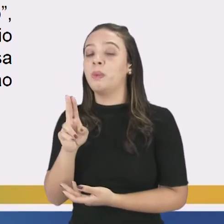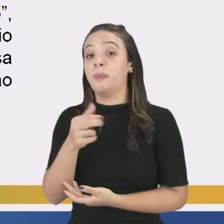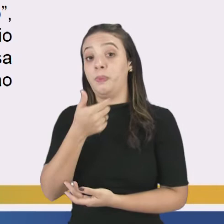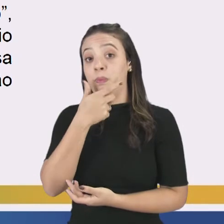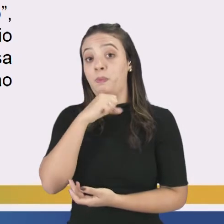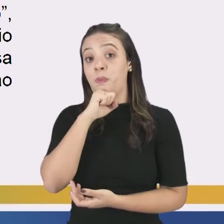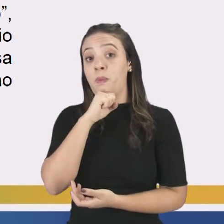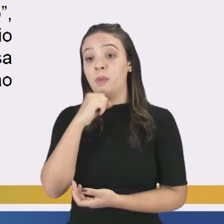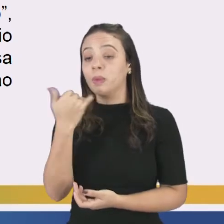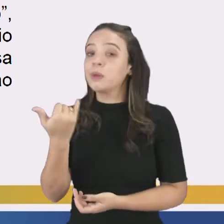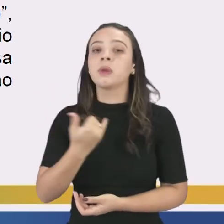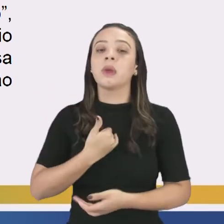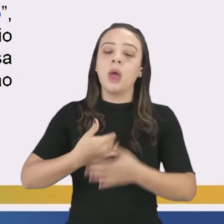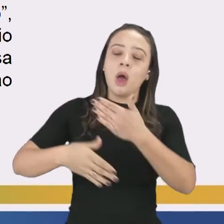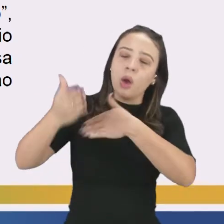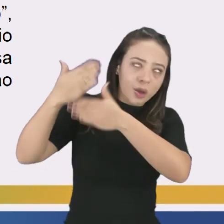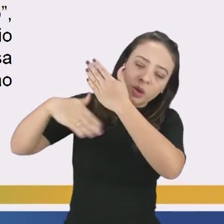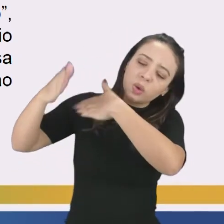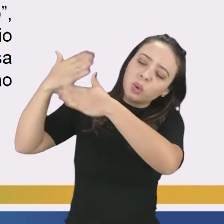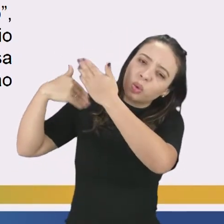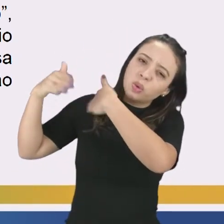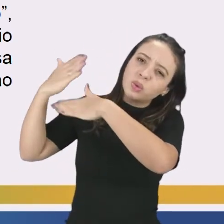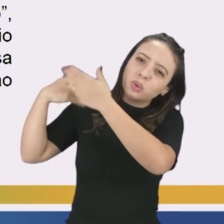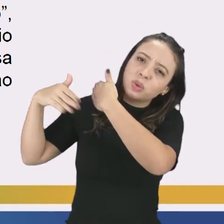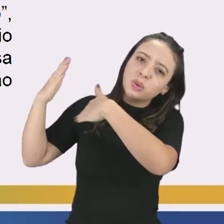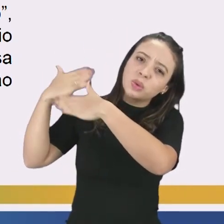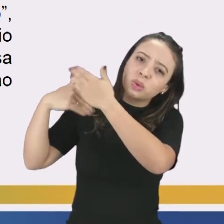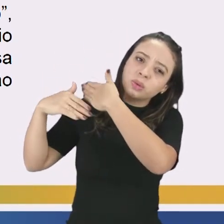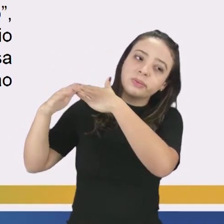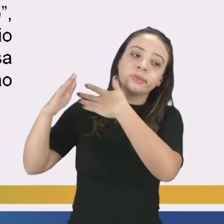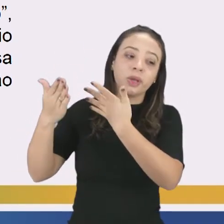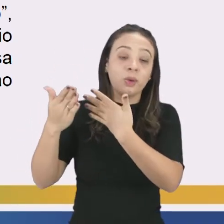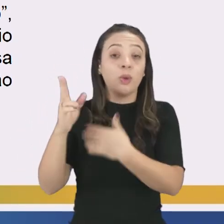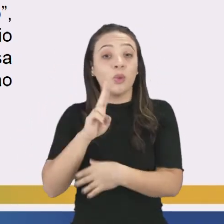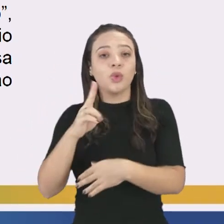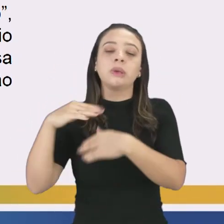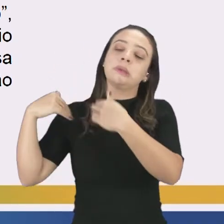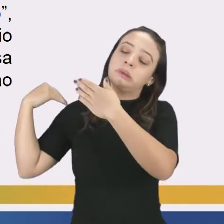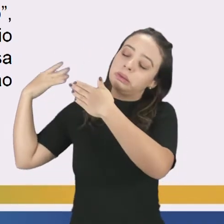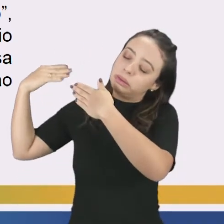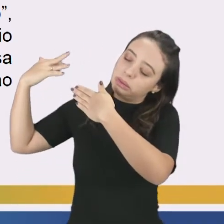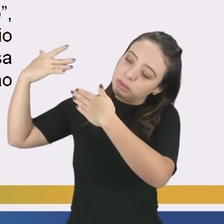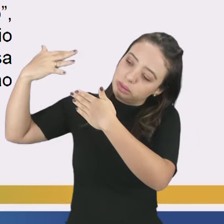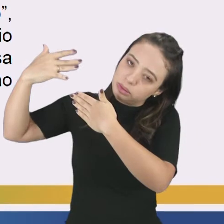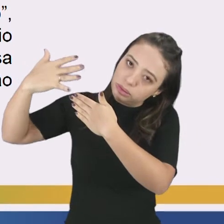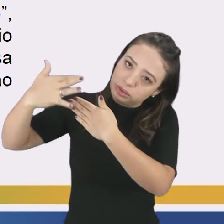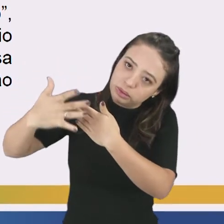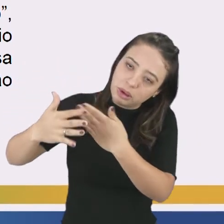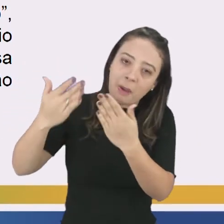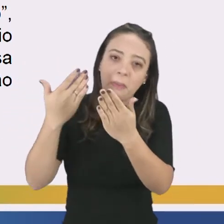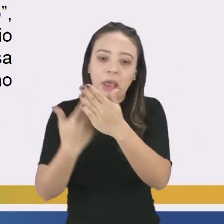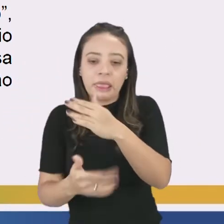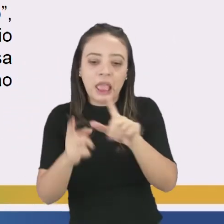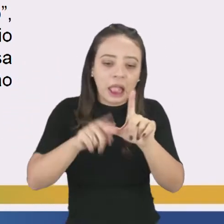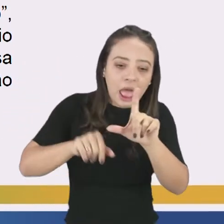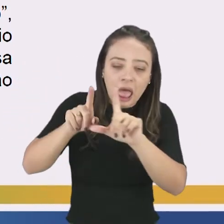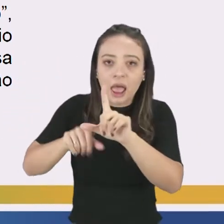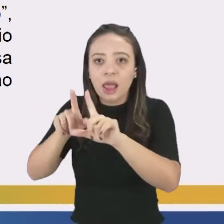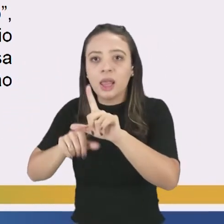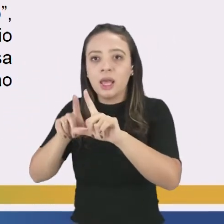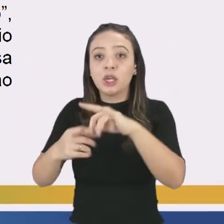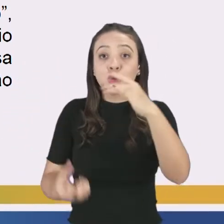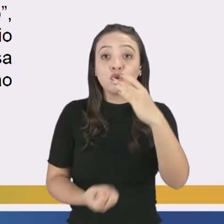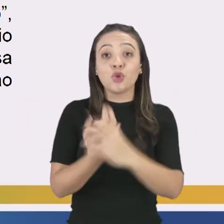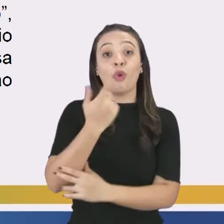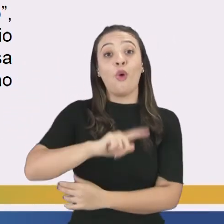as gerações e gerações anteriores. Eu suponho que o nome foi rolando, perdendo algumas sílabas e foi formando